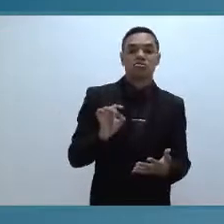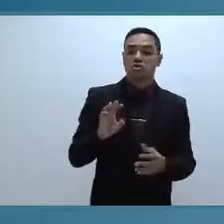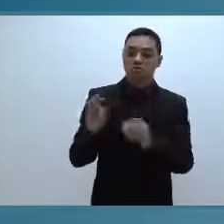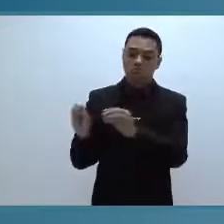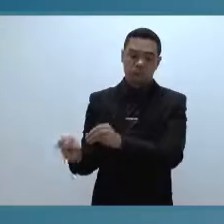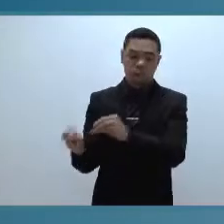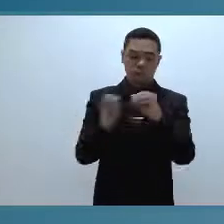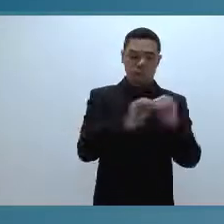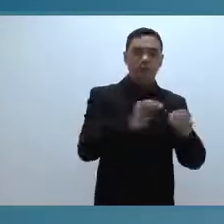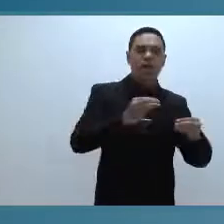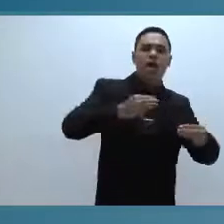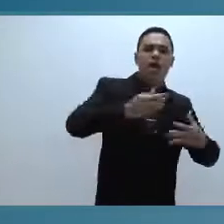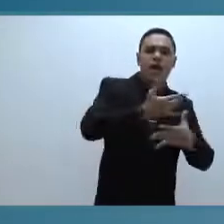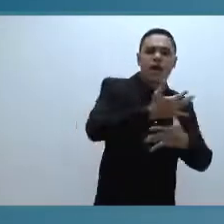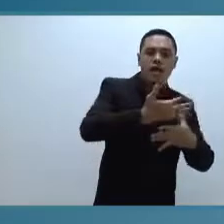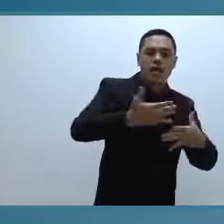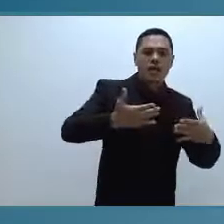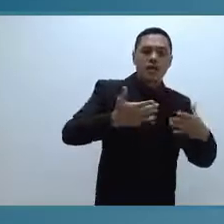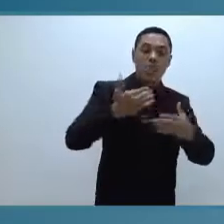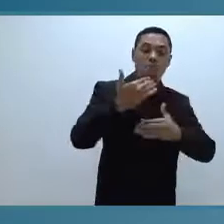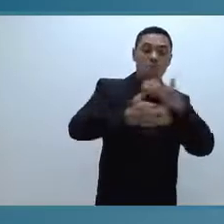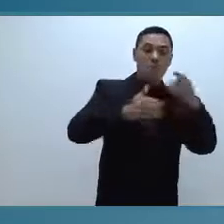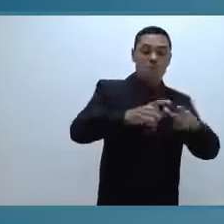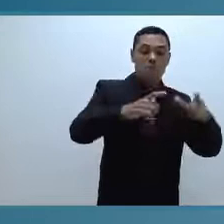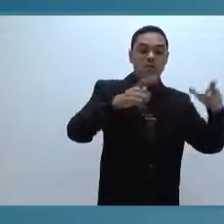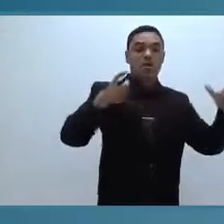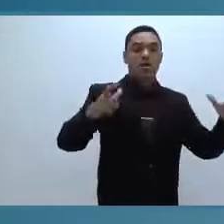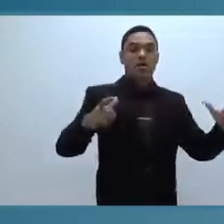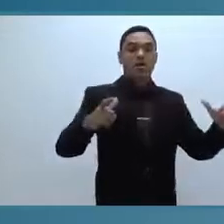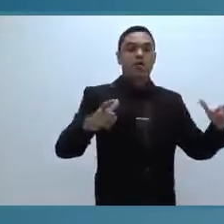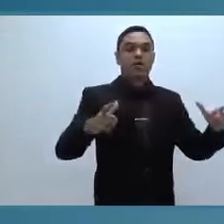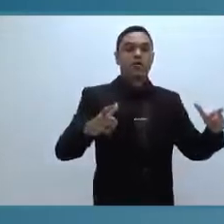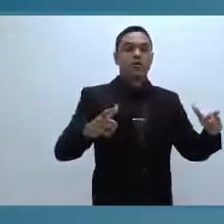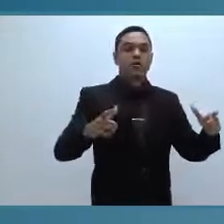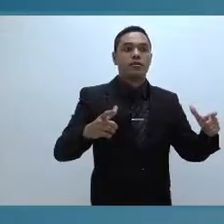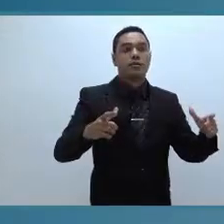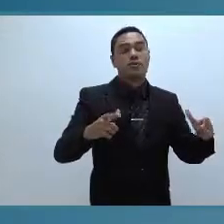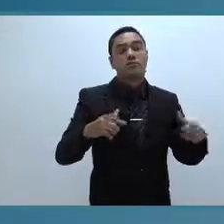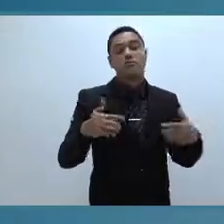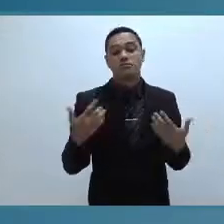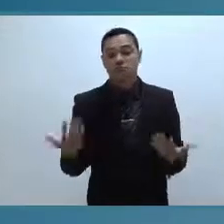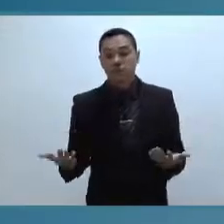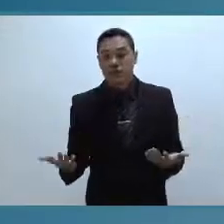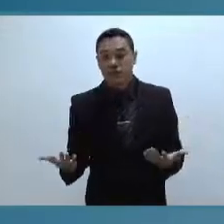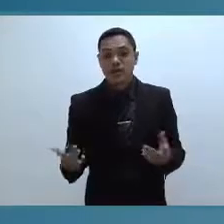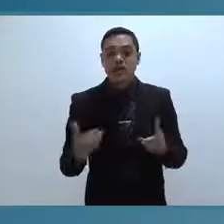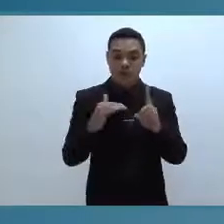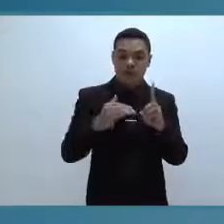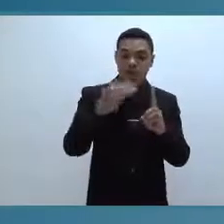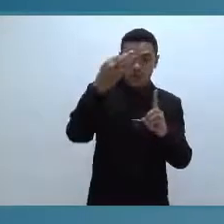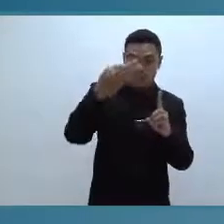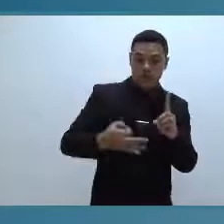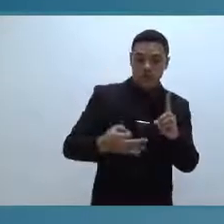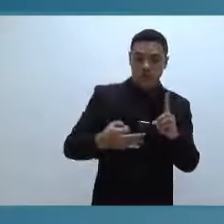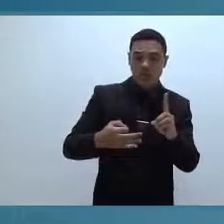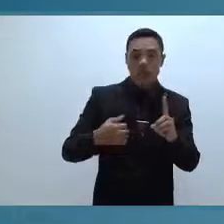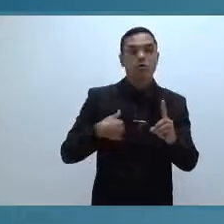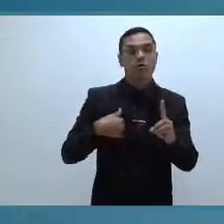cidade mais adiantada, mais evoluída, eu vou acompanhar nesse sentido o desembargador Constantino.